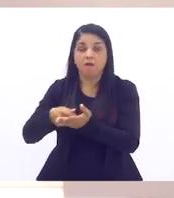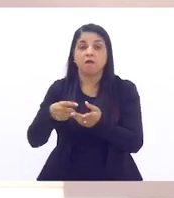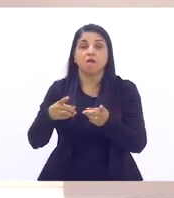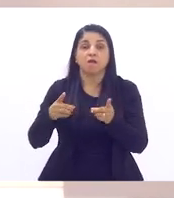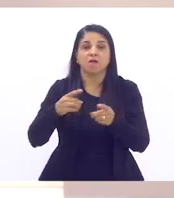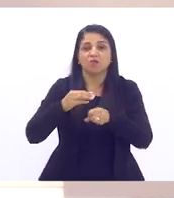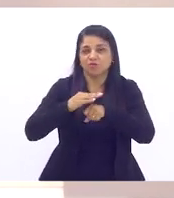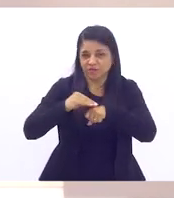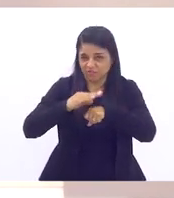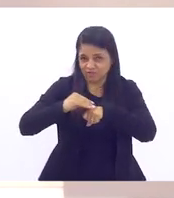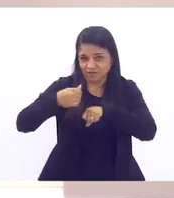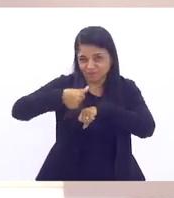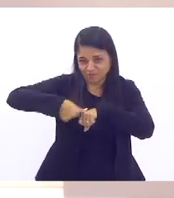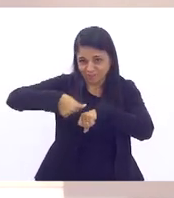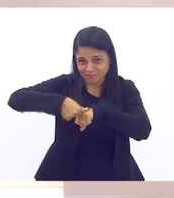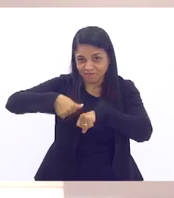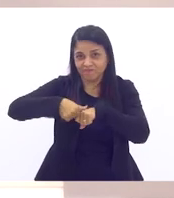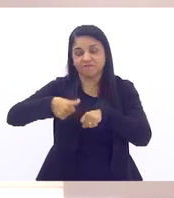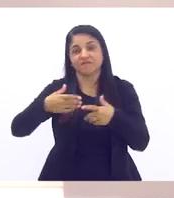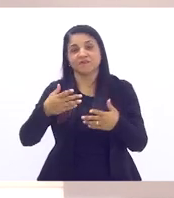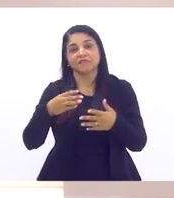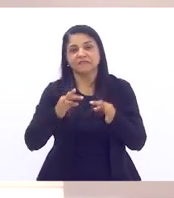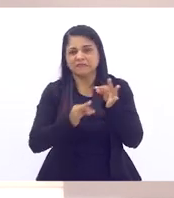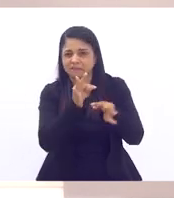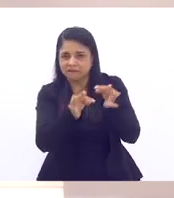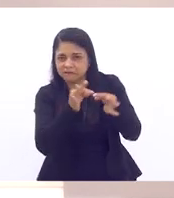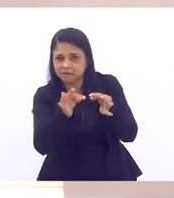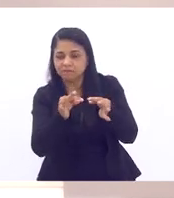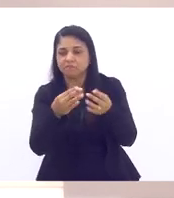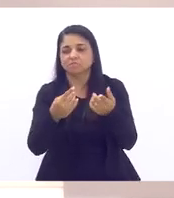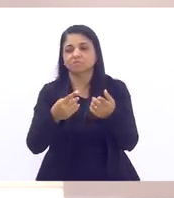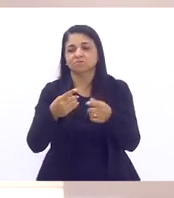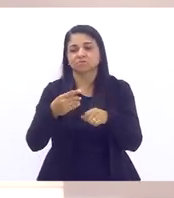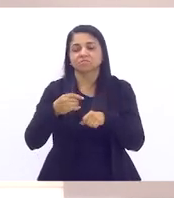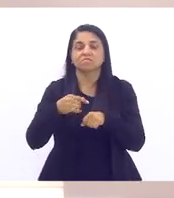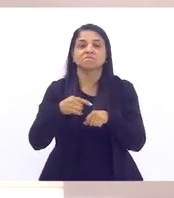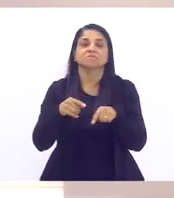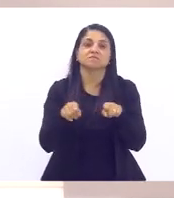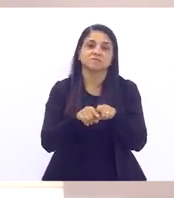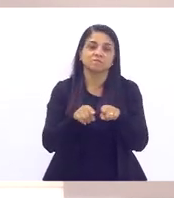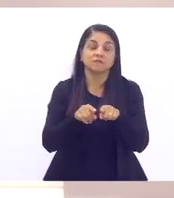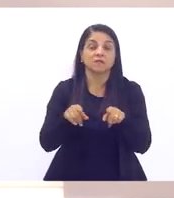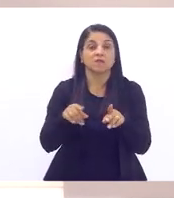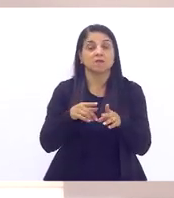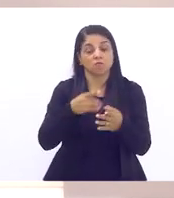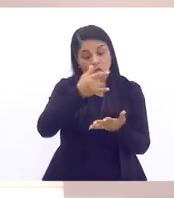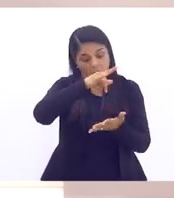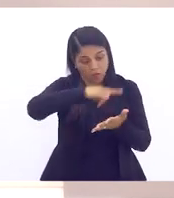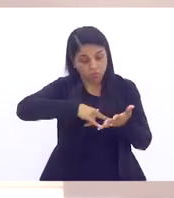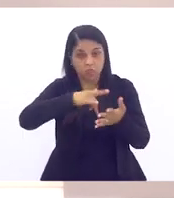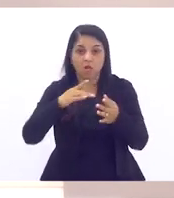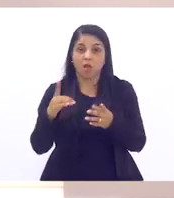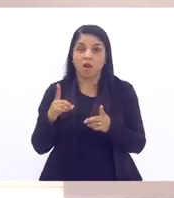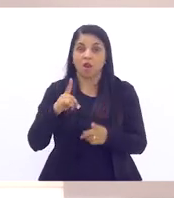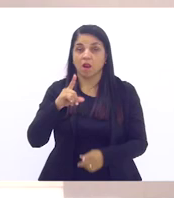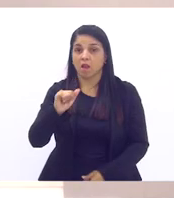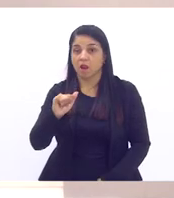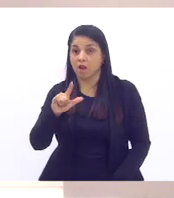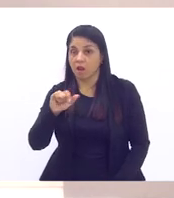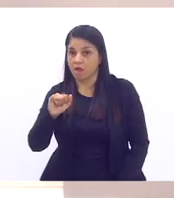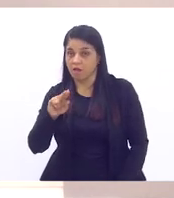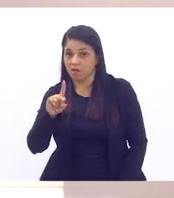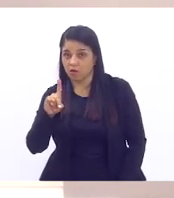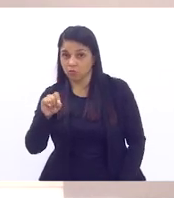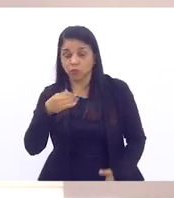e inclusive home care quando comprovadamente necessário Através do laudo e solicitação médica